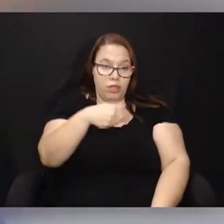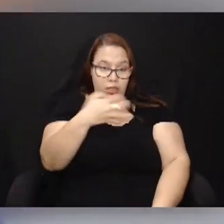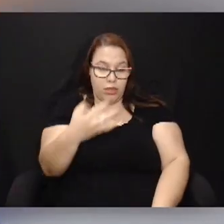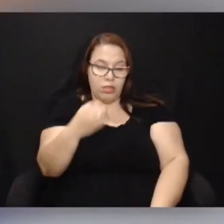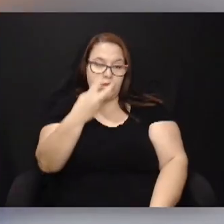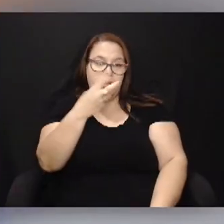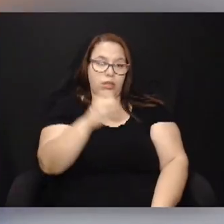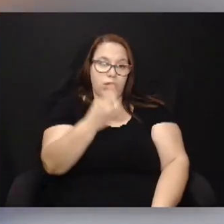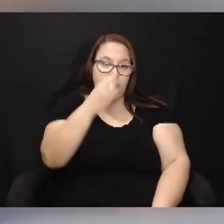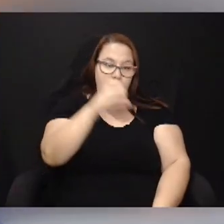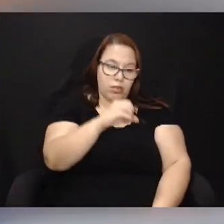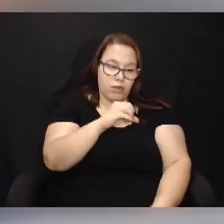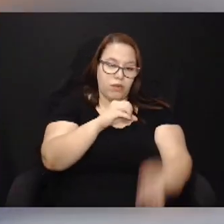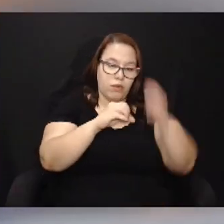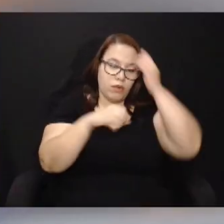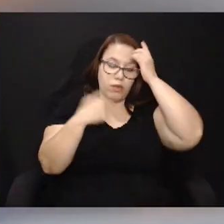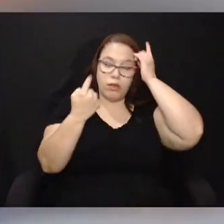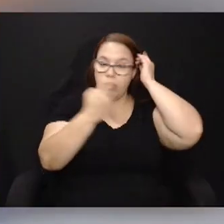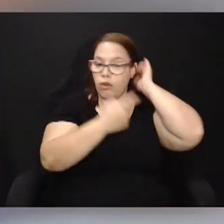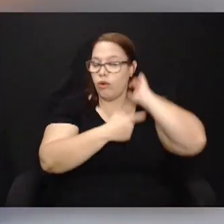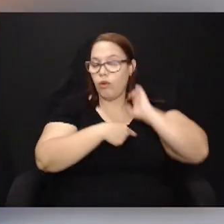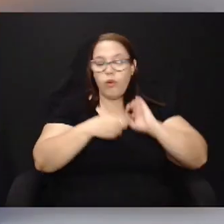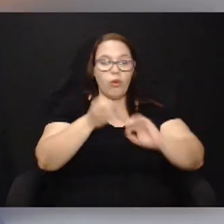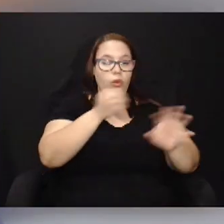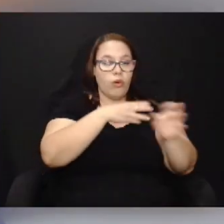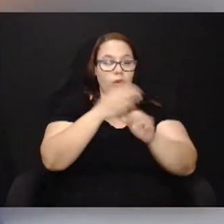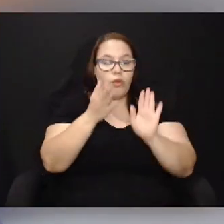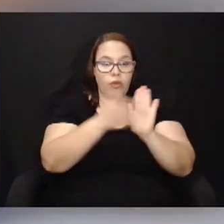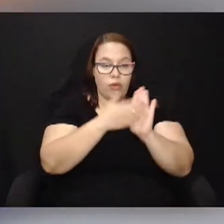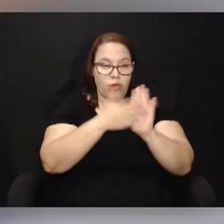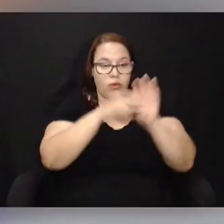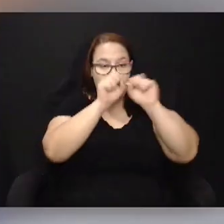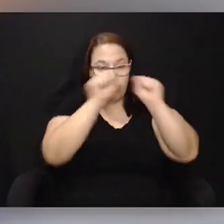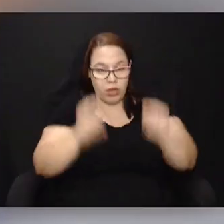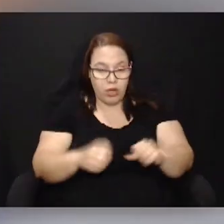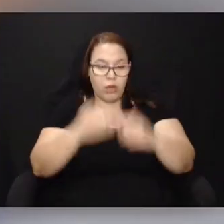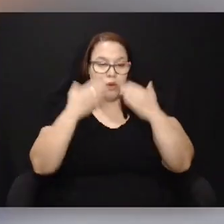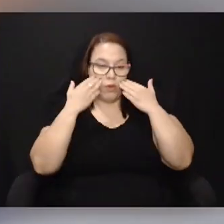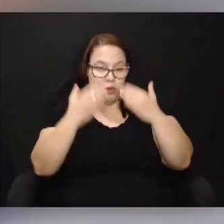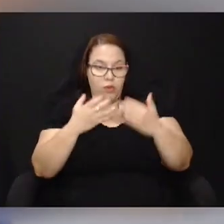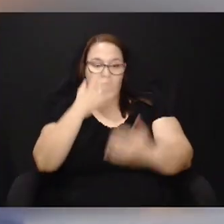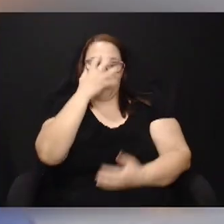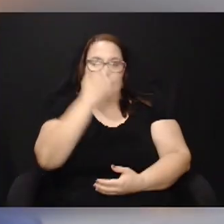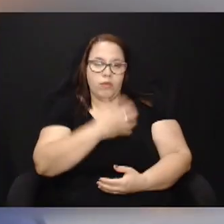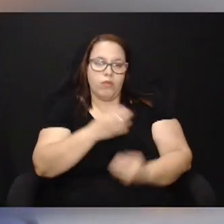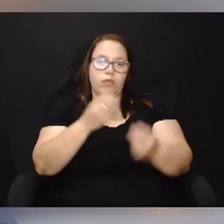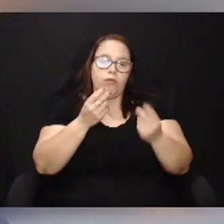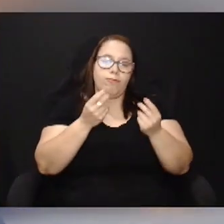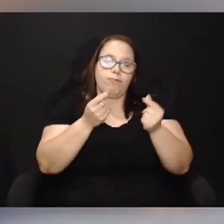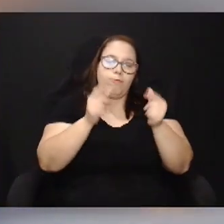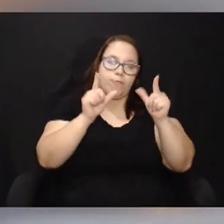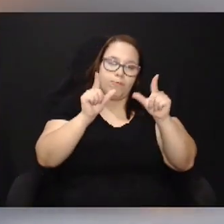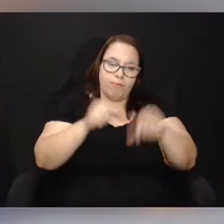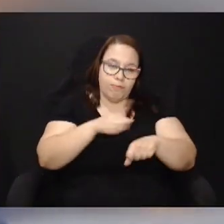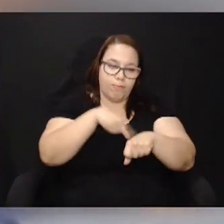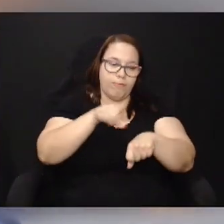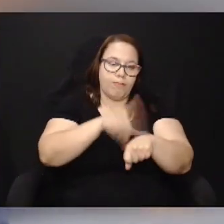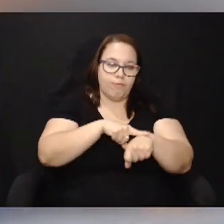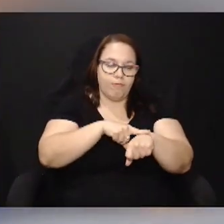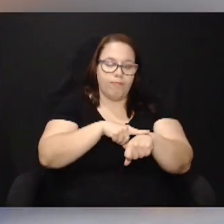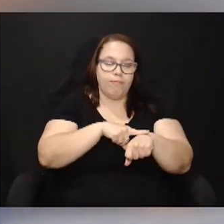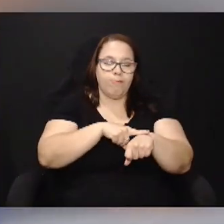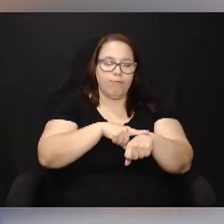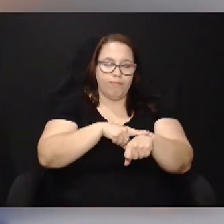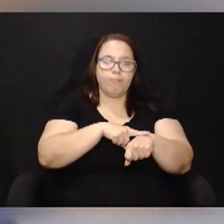Então, nós modernizamos a máquina pública, damos celeridade, economicidade, isso faz com que a